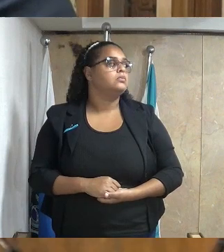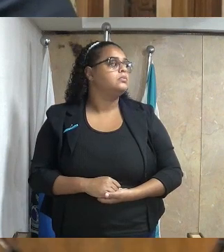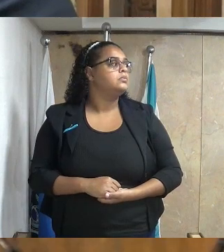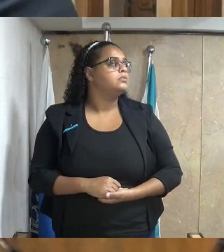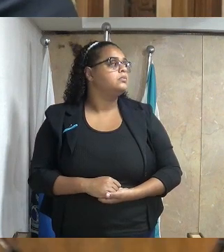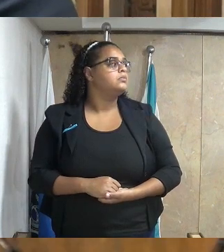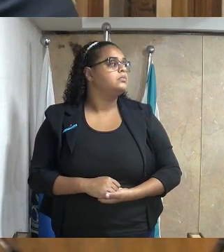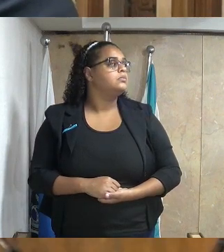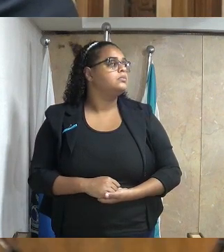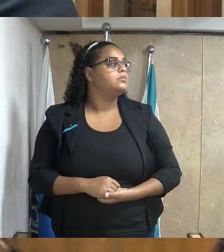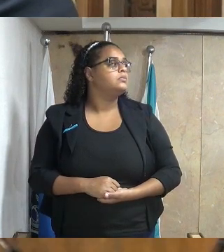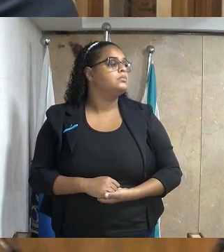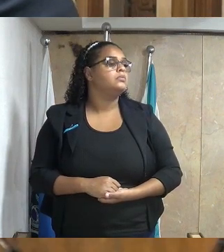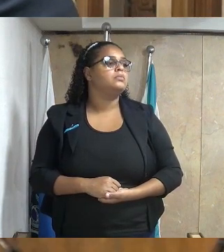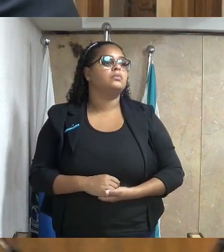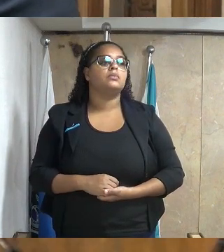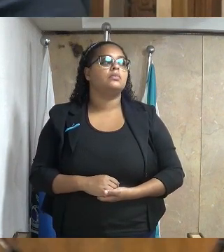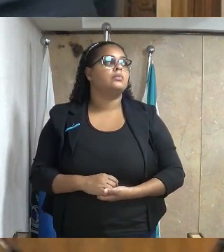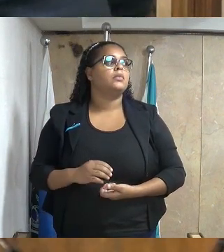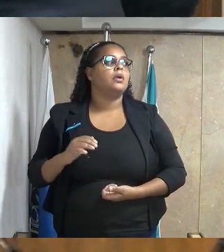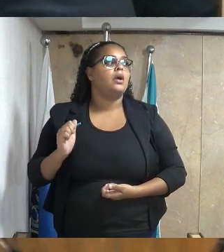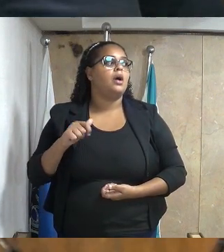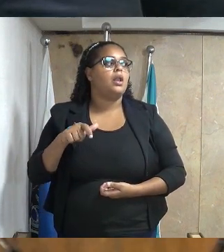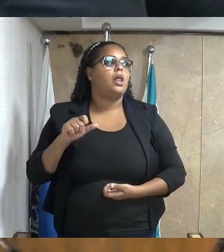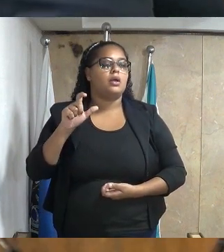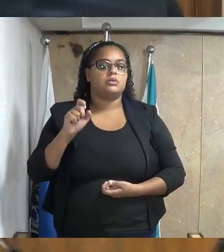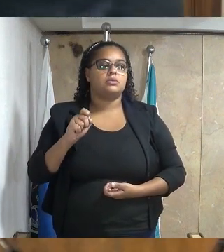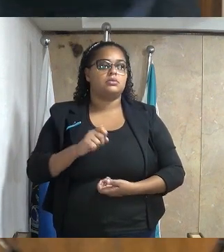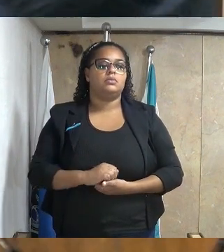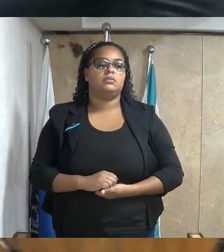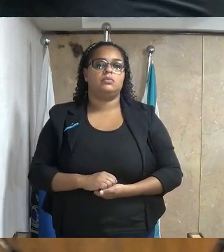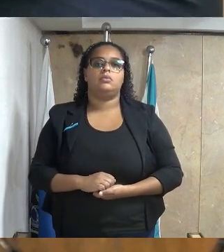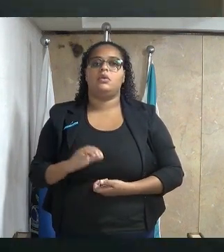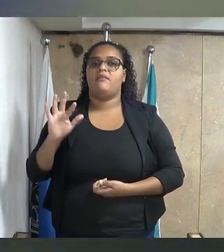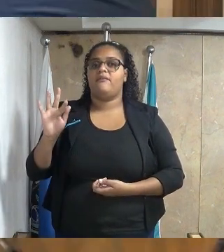Parabéns. Próximo vereador inscrito, Alex Freitas.